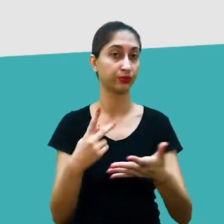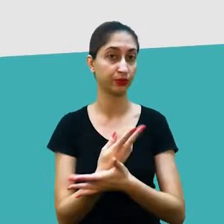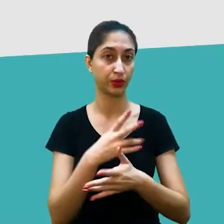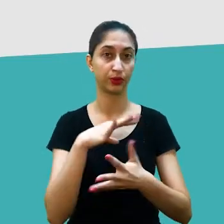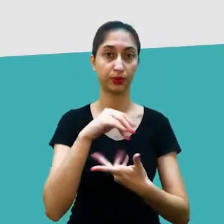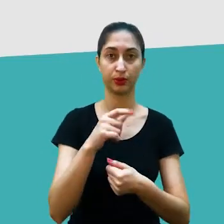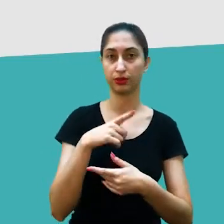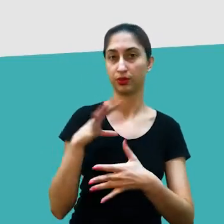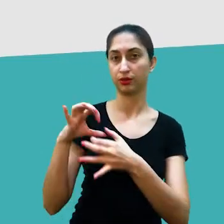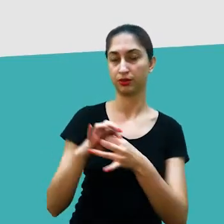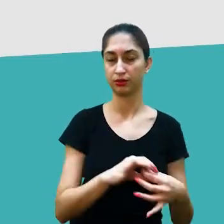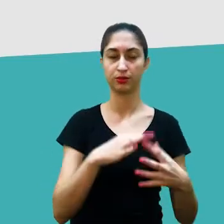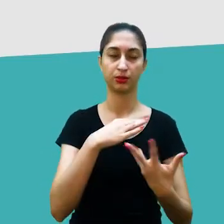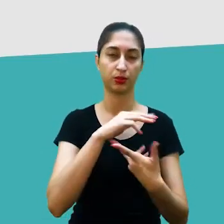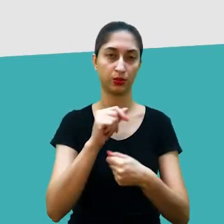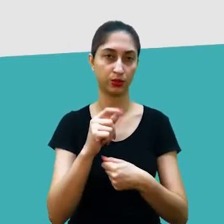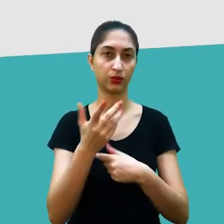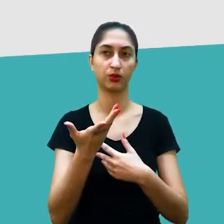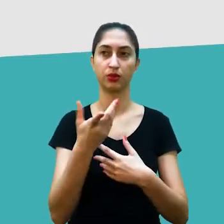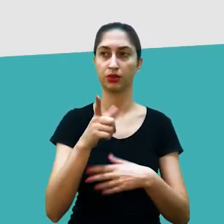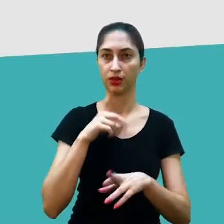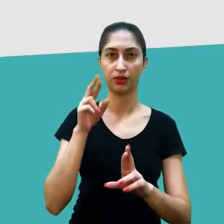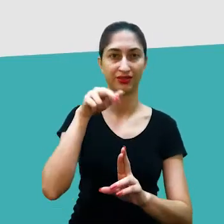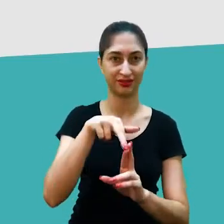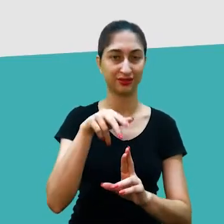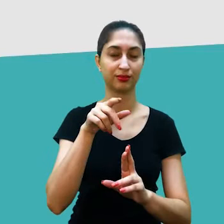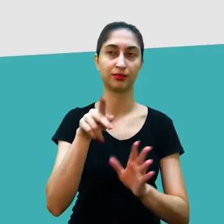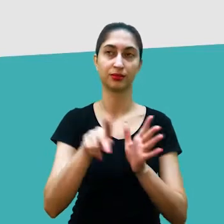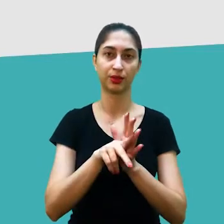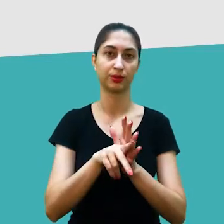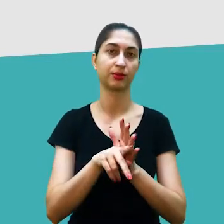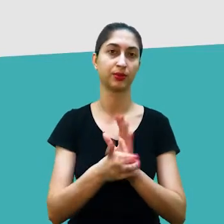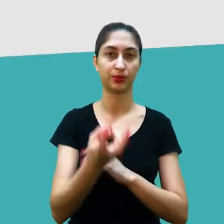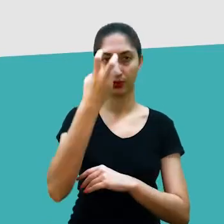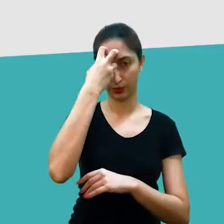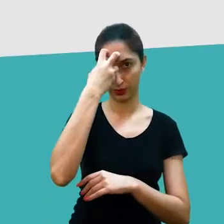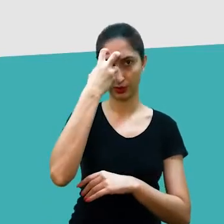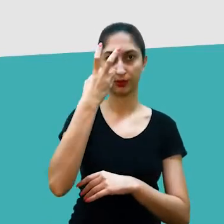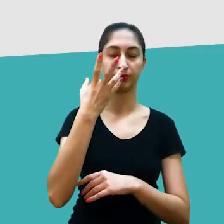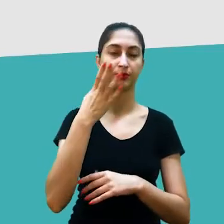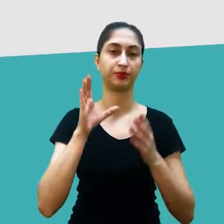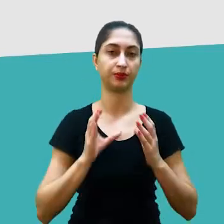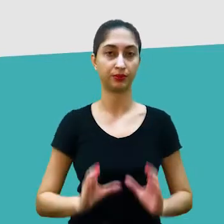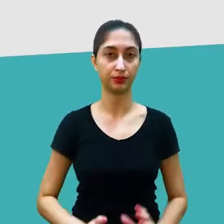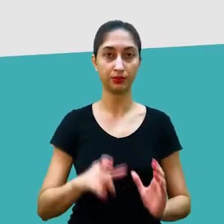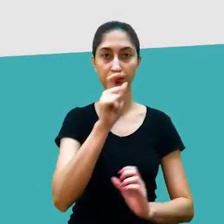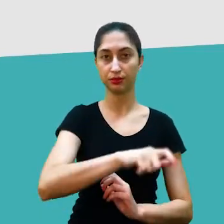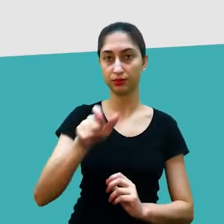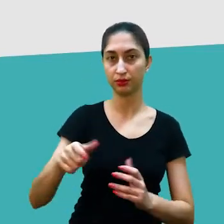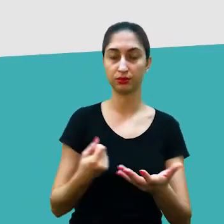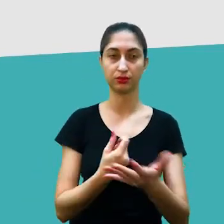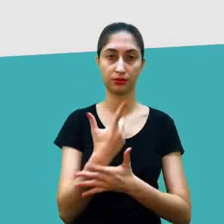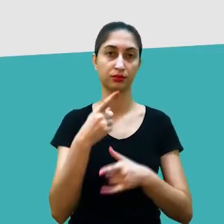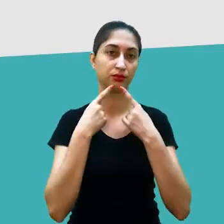base de um contexto mundial que está muito referendado a partir da cultura, do comportamento do consumidor, da